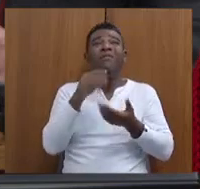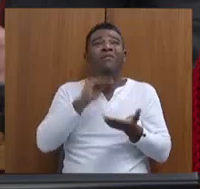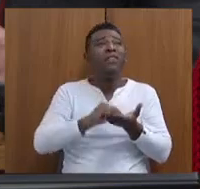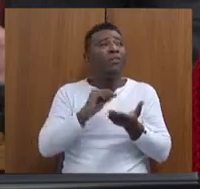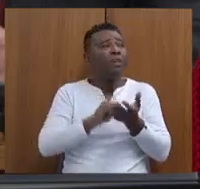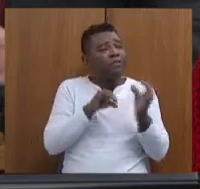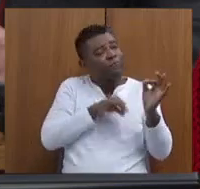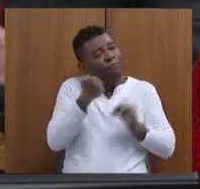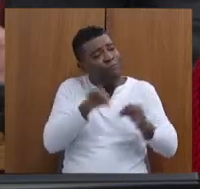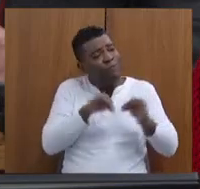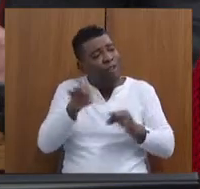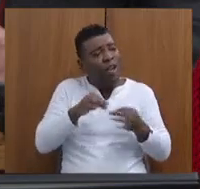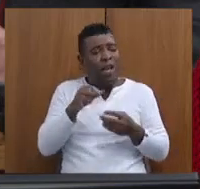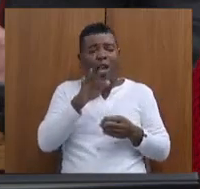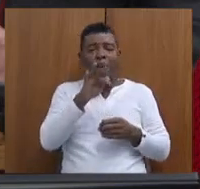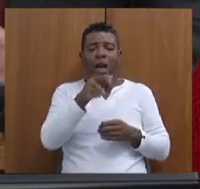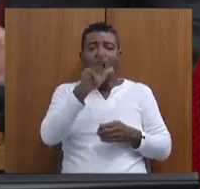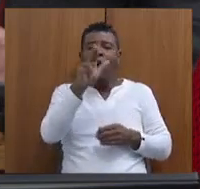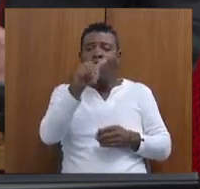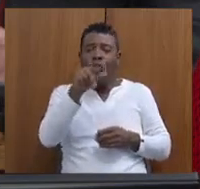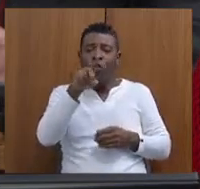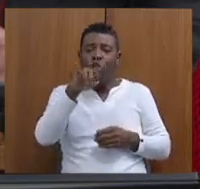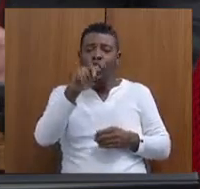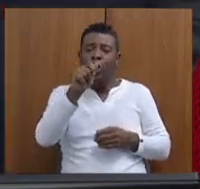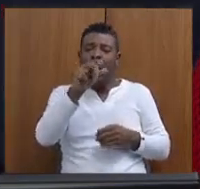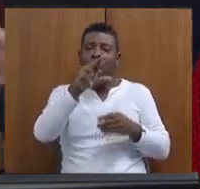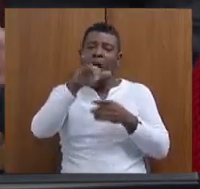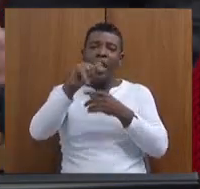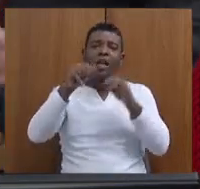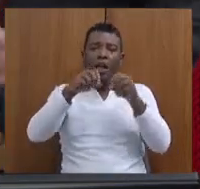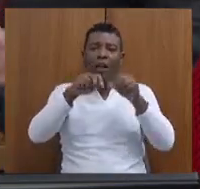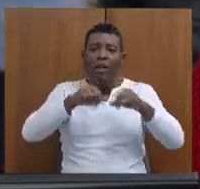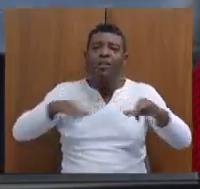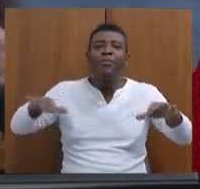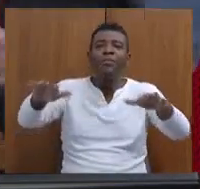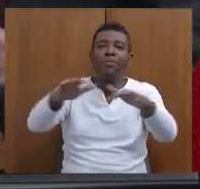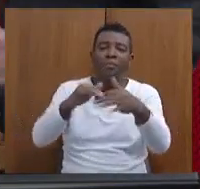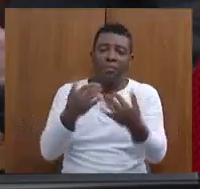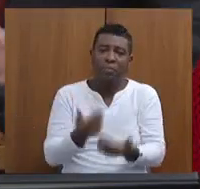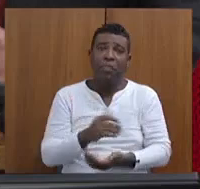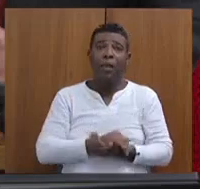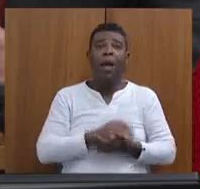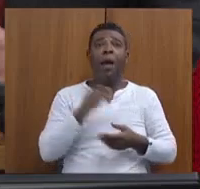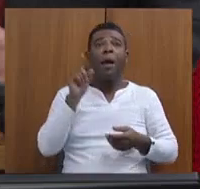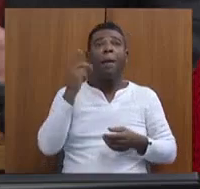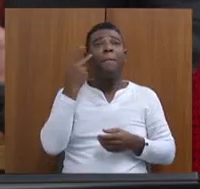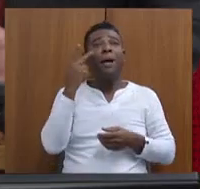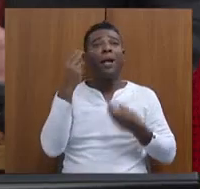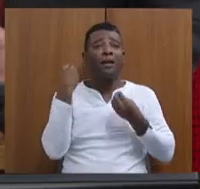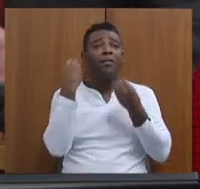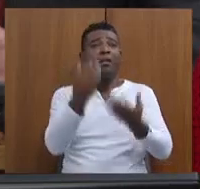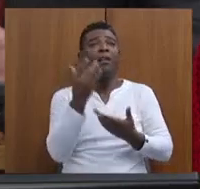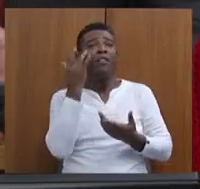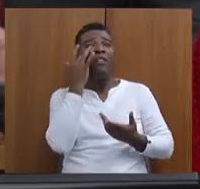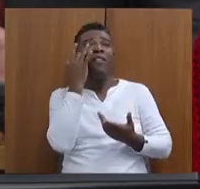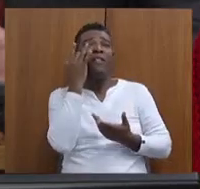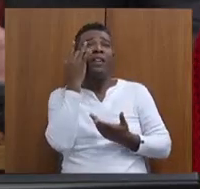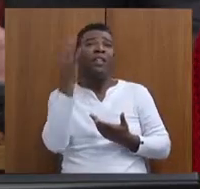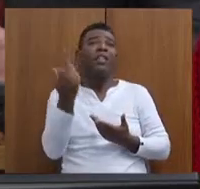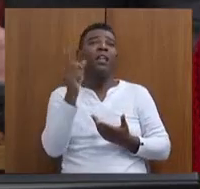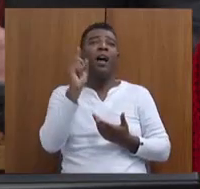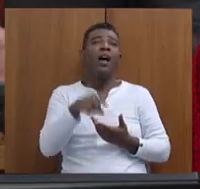eu juntamente Tadeu para que isso Facilite a regularização